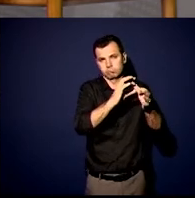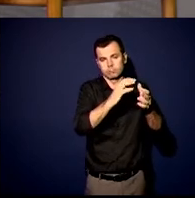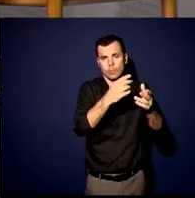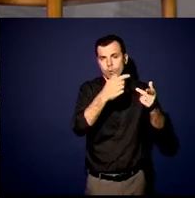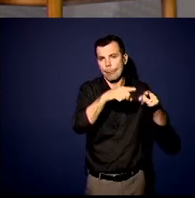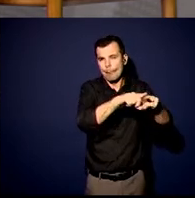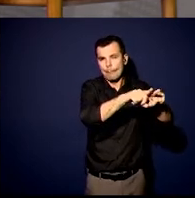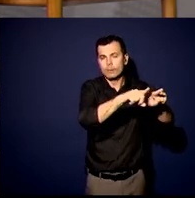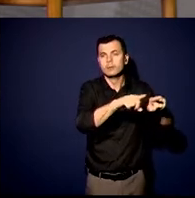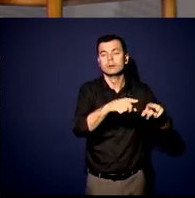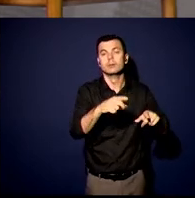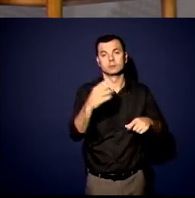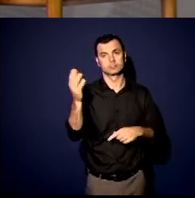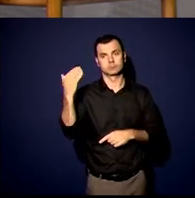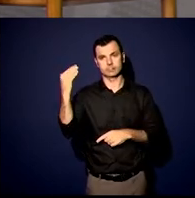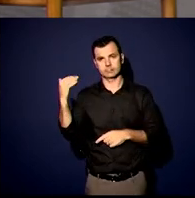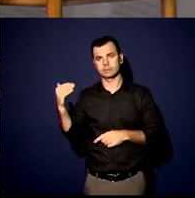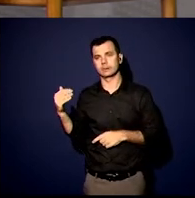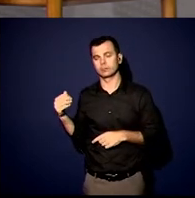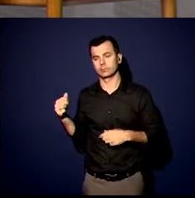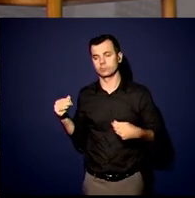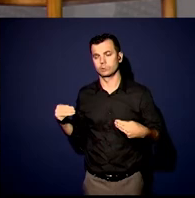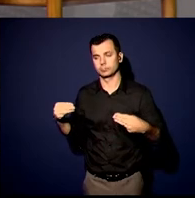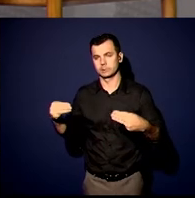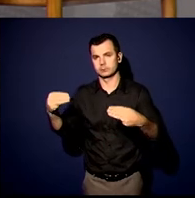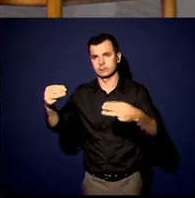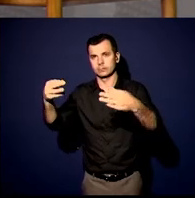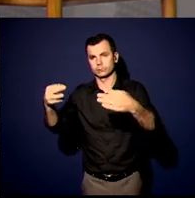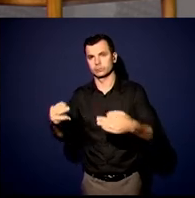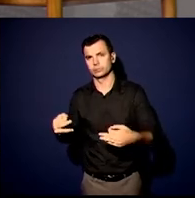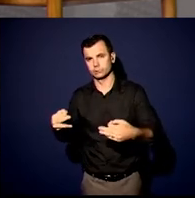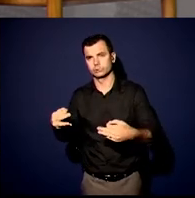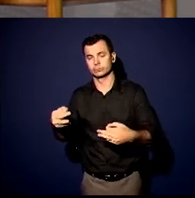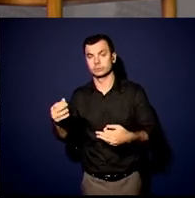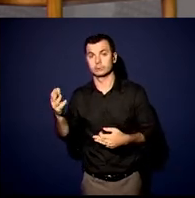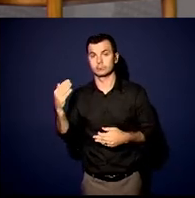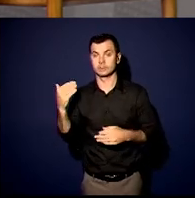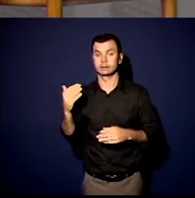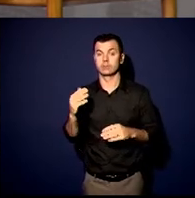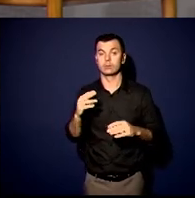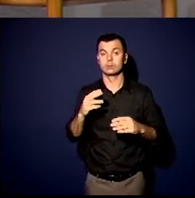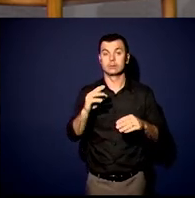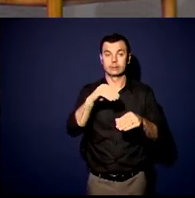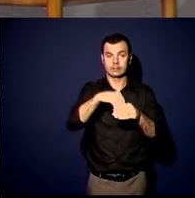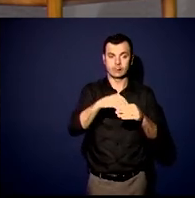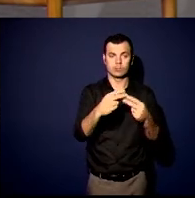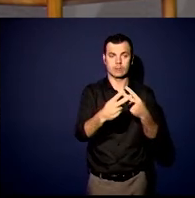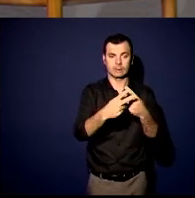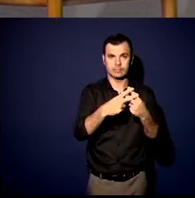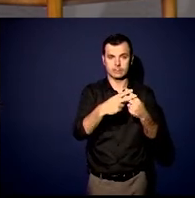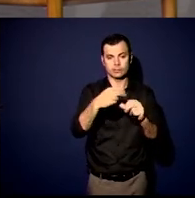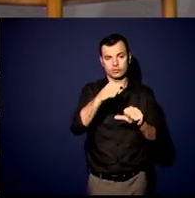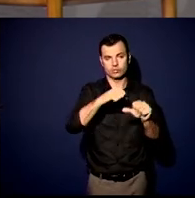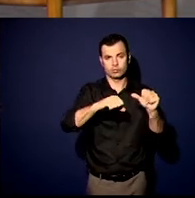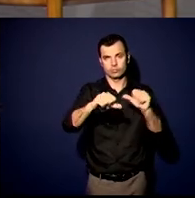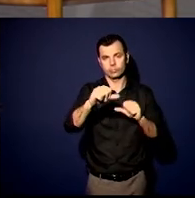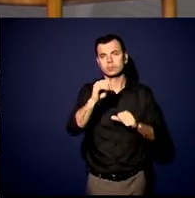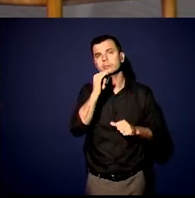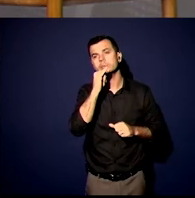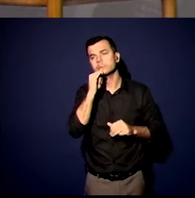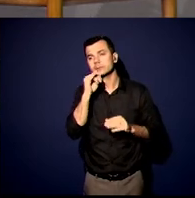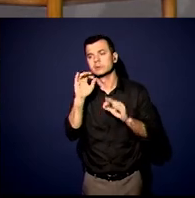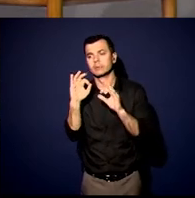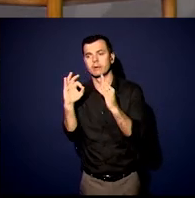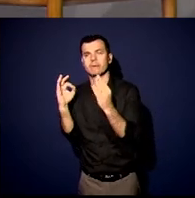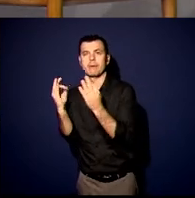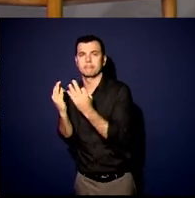Ministério da Justiça E aí nós mudamos inclusive o desenho dos presídios quando chegava a família